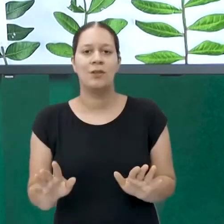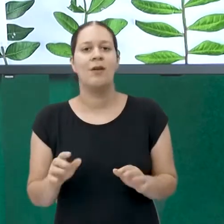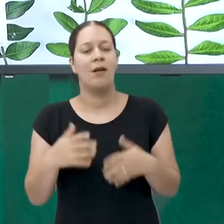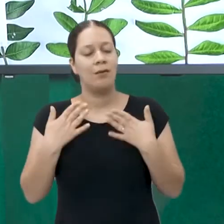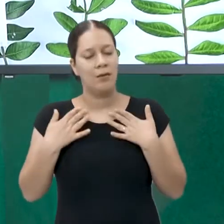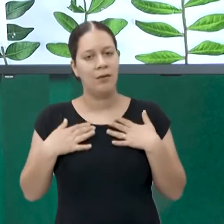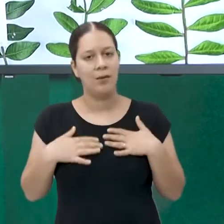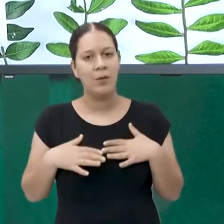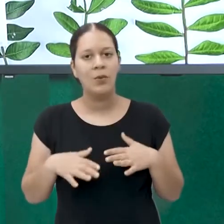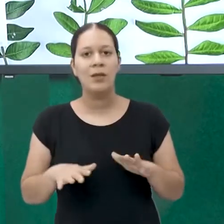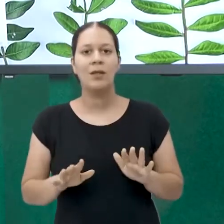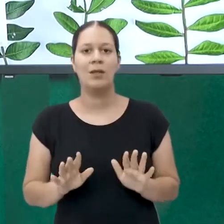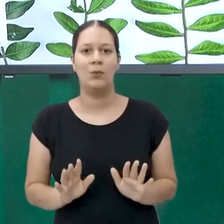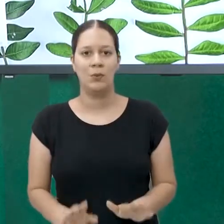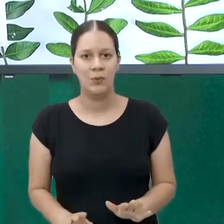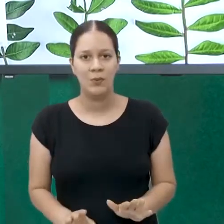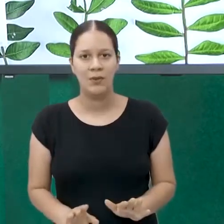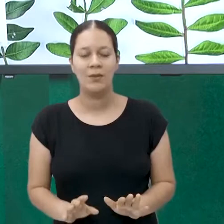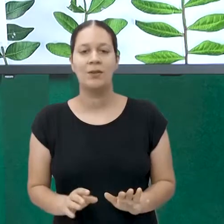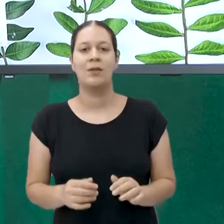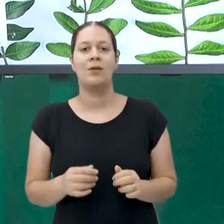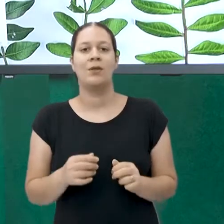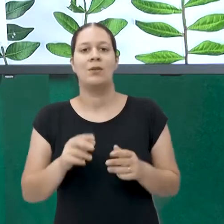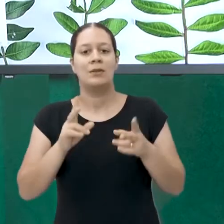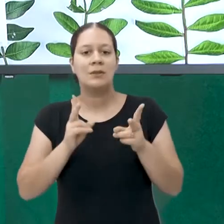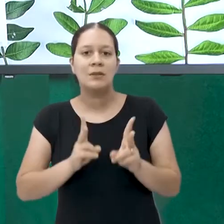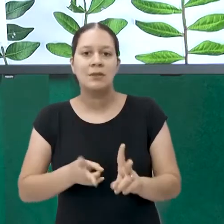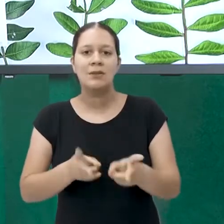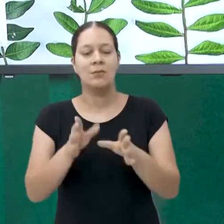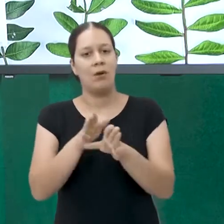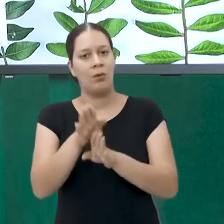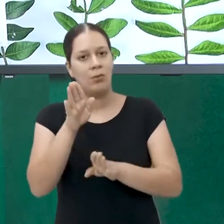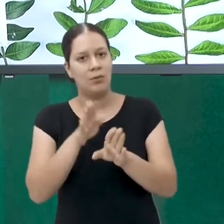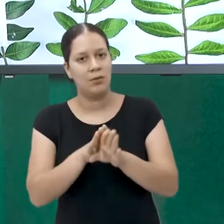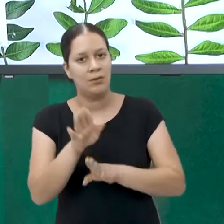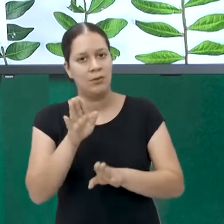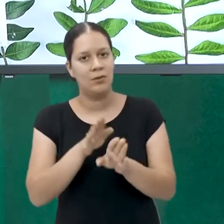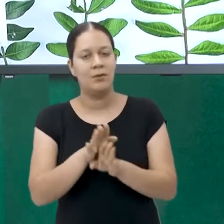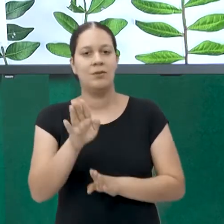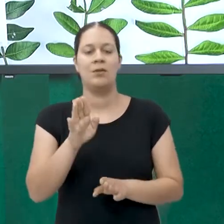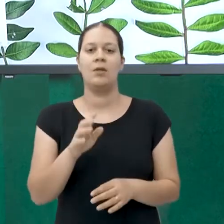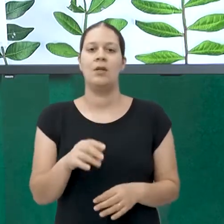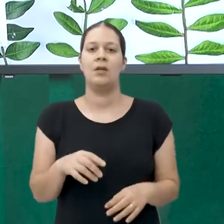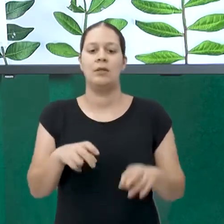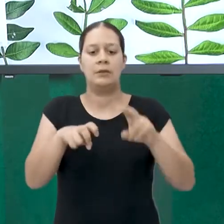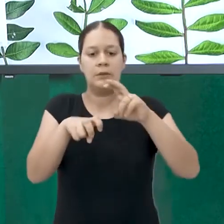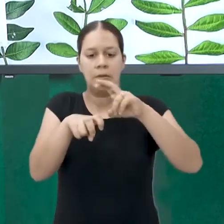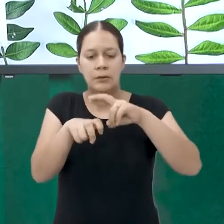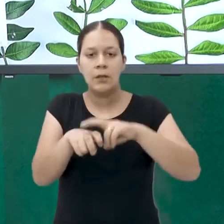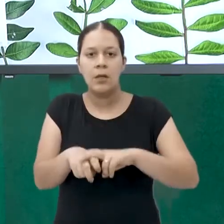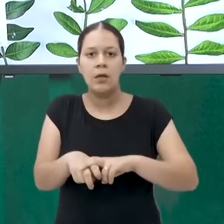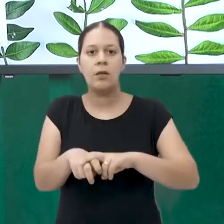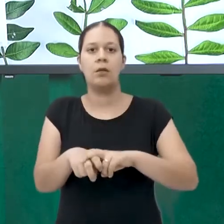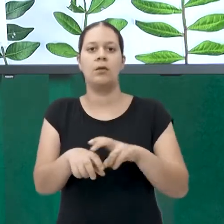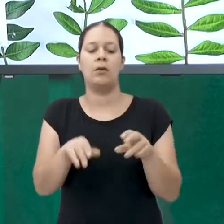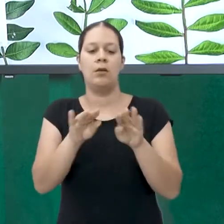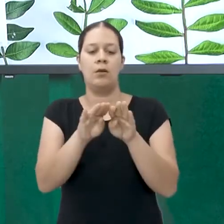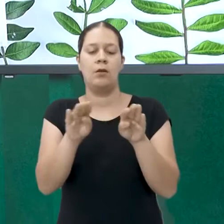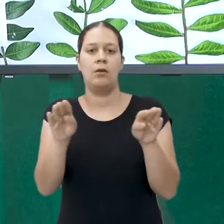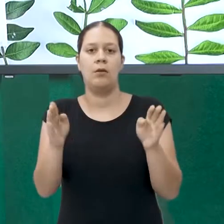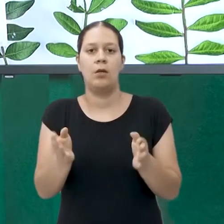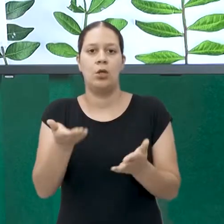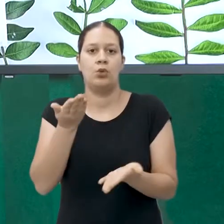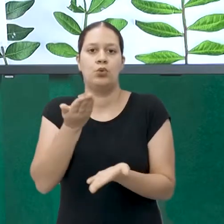que é tranquilo, ok? Então, sempre falo isso nas minhas aulas. Se ajeita aí na sua cadeira, no seu local de estudo, no seu